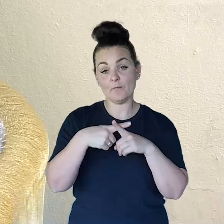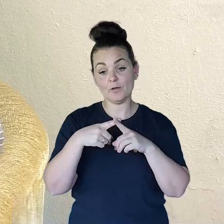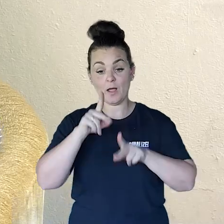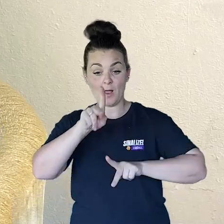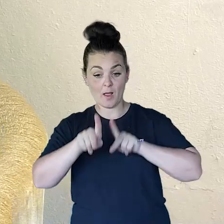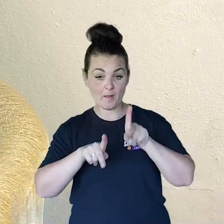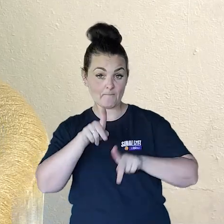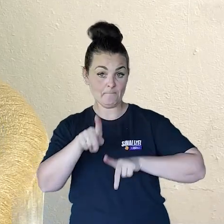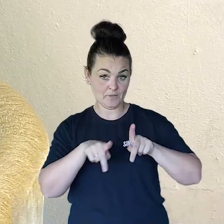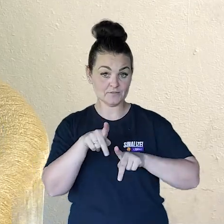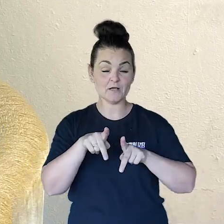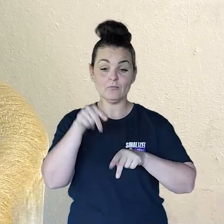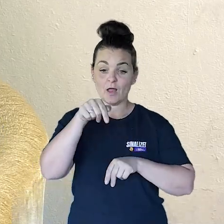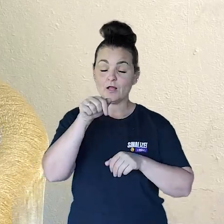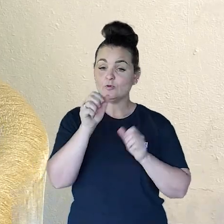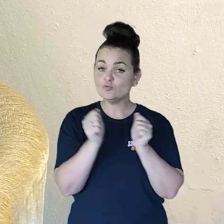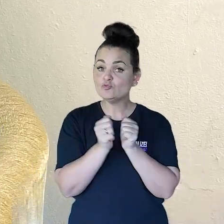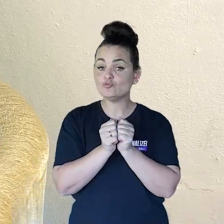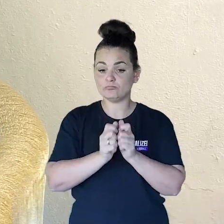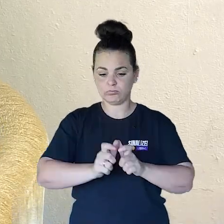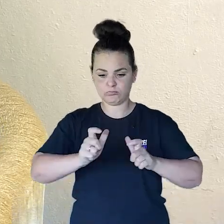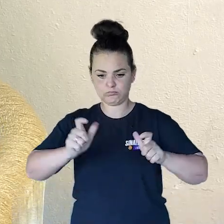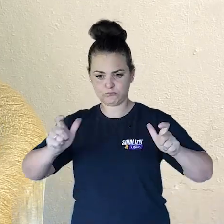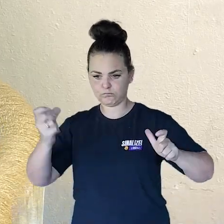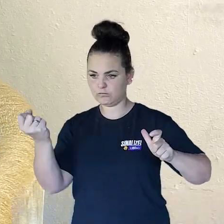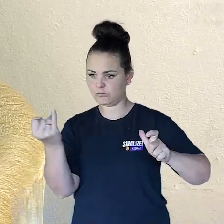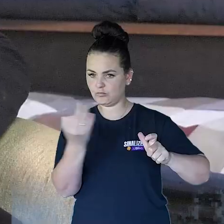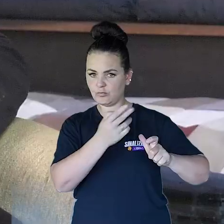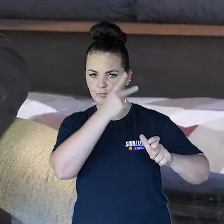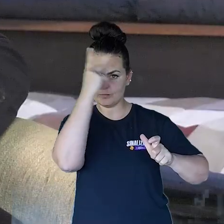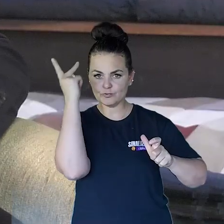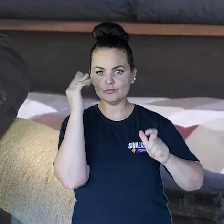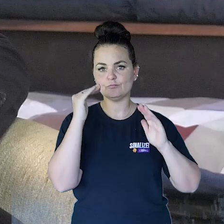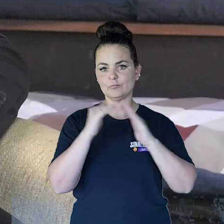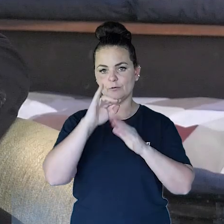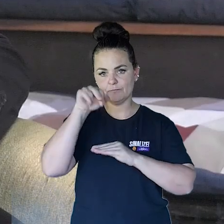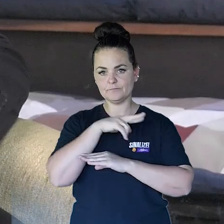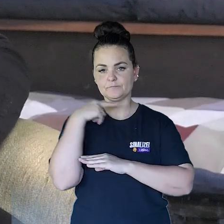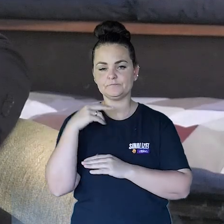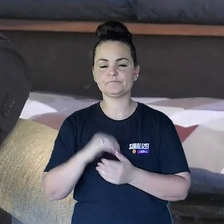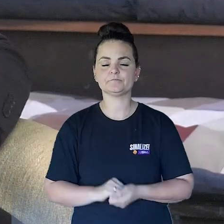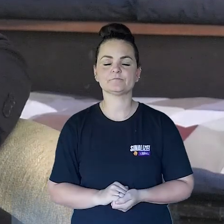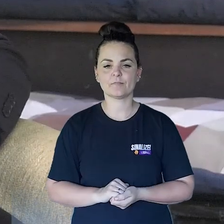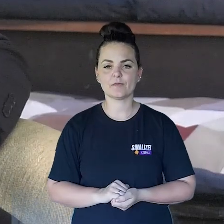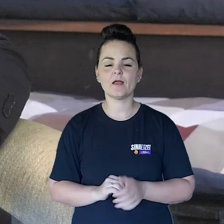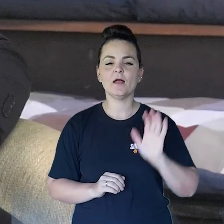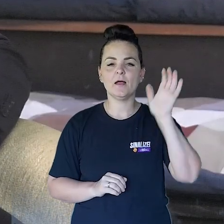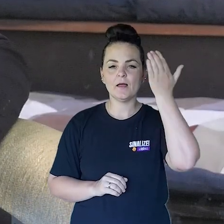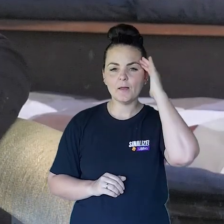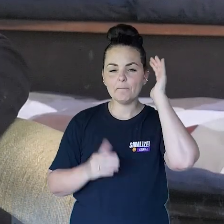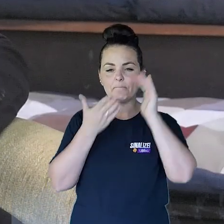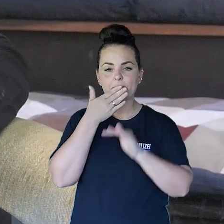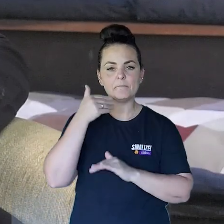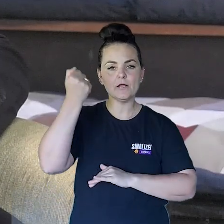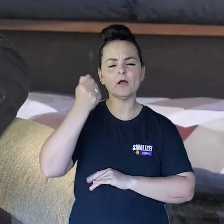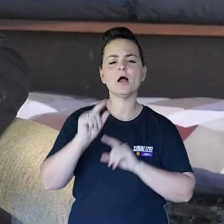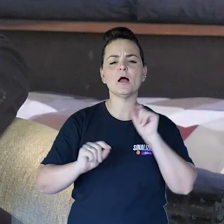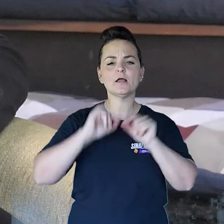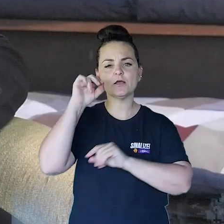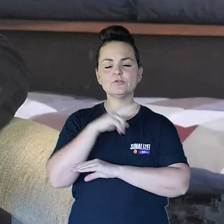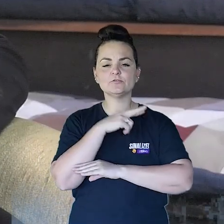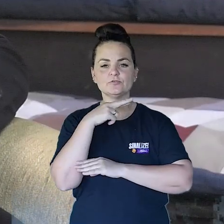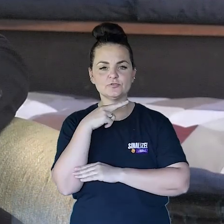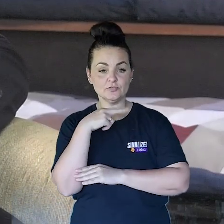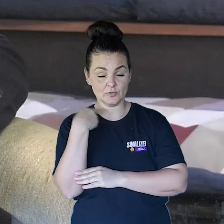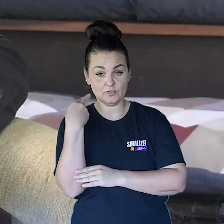dia a dia neste turbilhão de crescimento do nosso município. Para entender melhor quem é o nosso vereador, vamos falar um pouco